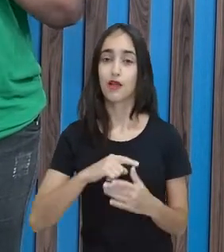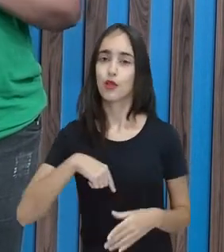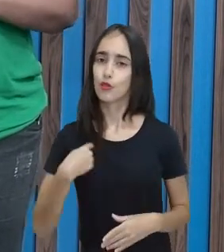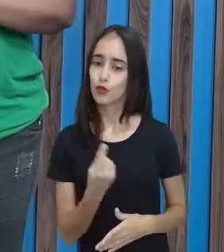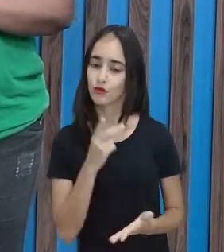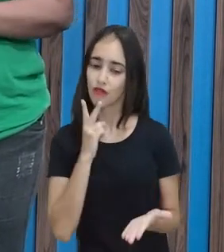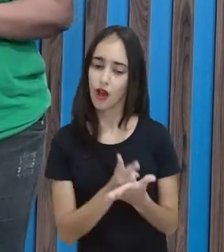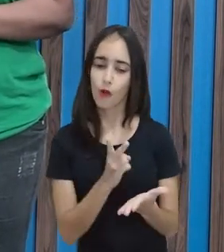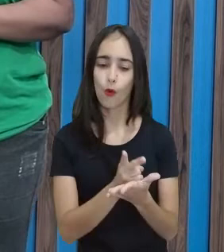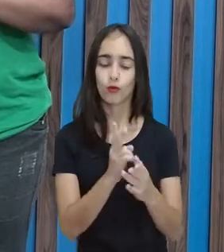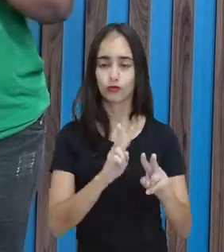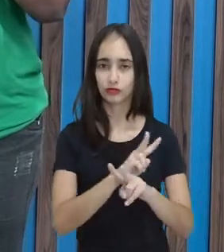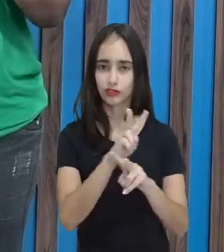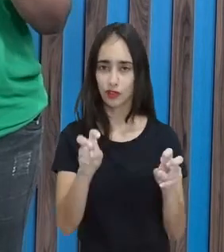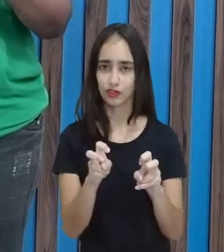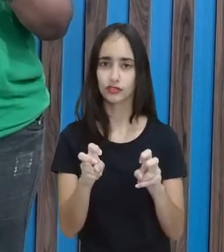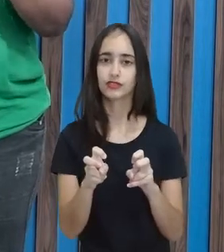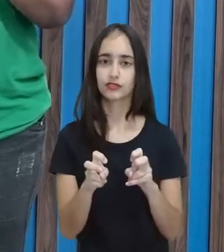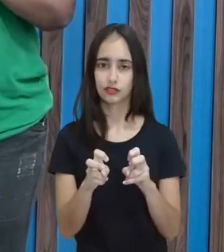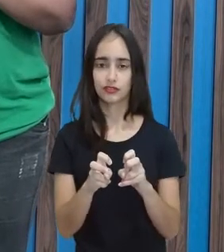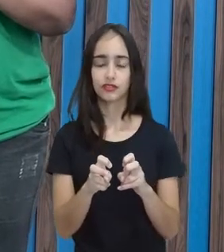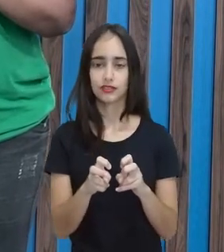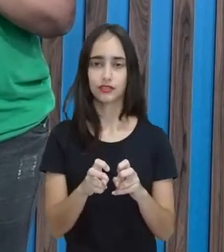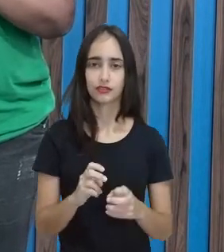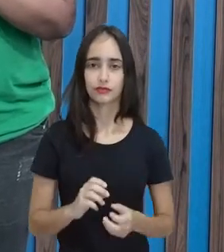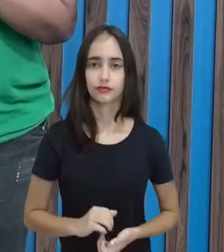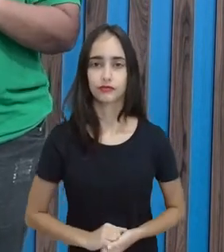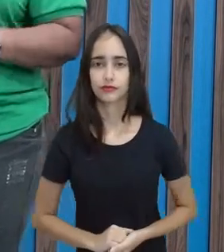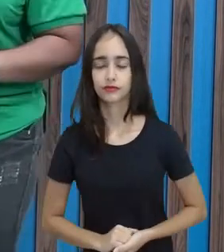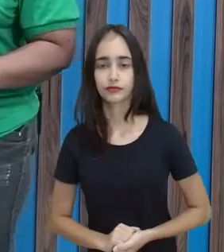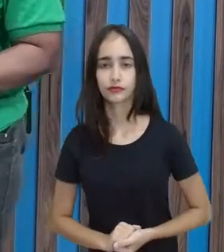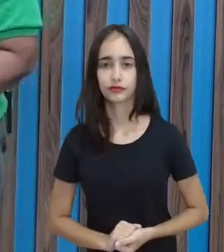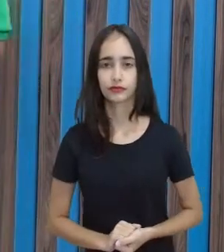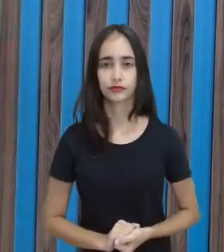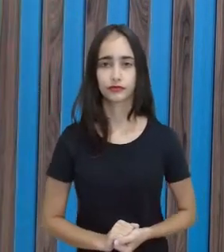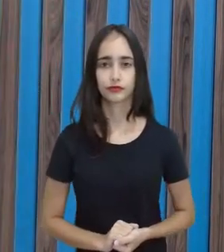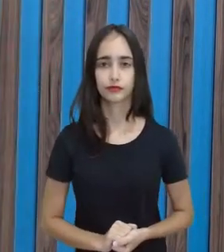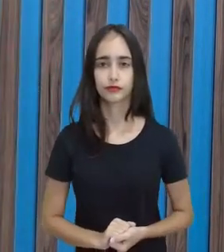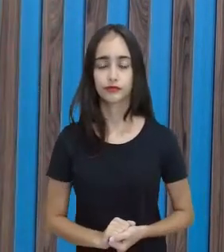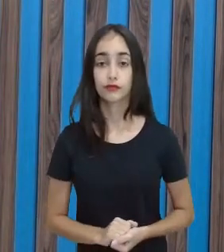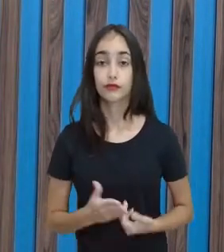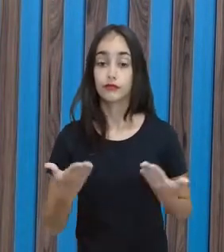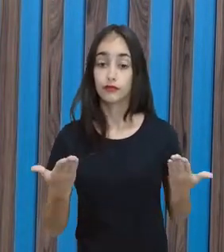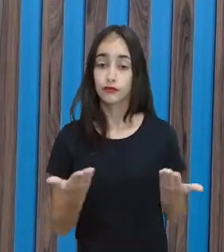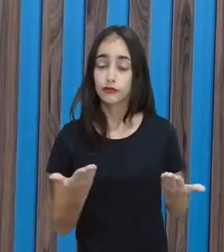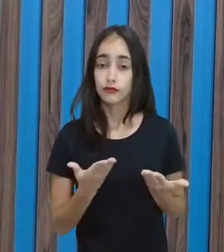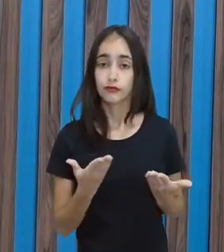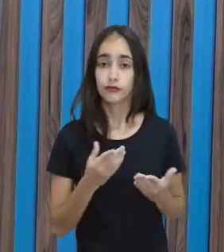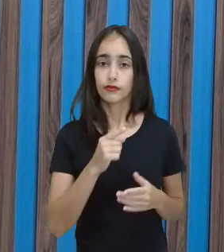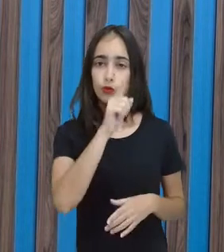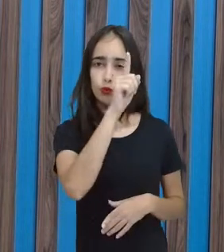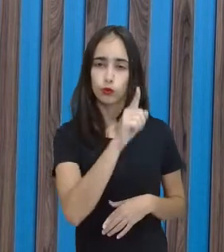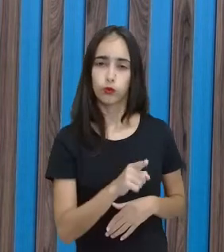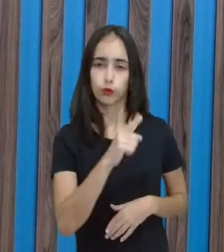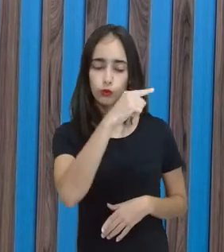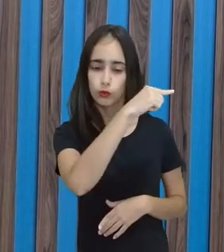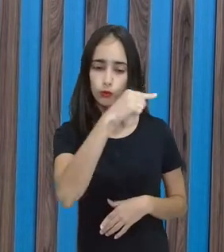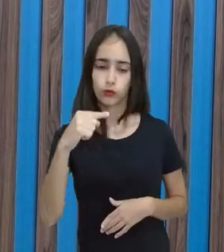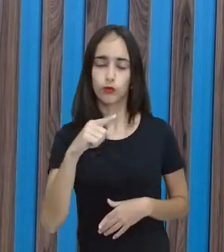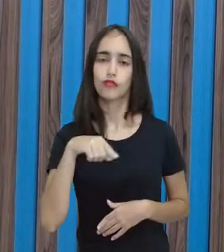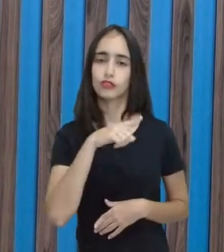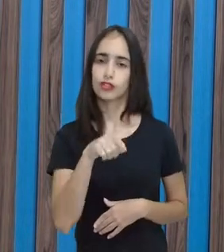inversamente proporcionais, representação do plano cartesiano. Aqui no plano cartesiano, como você já deve ter visto em